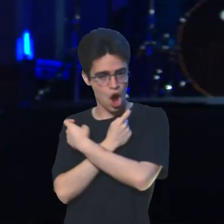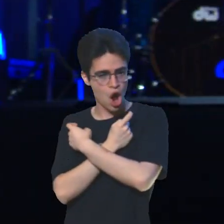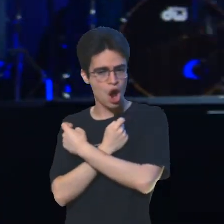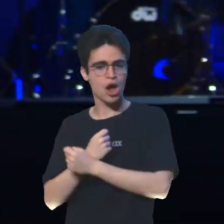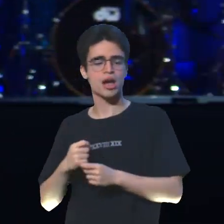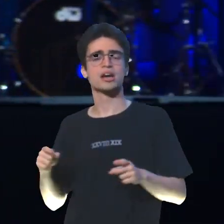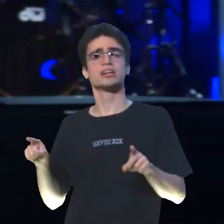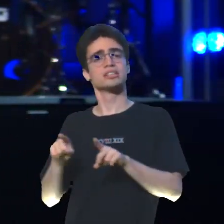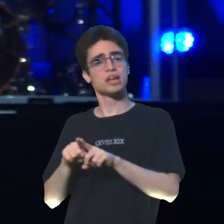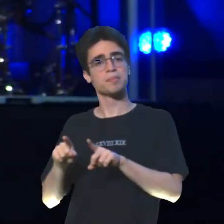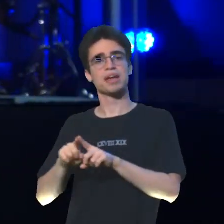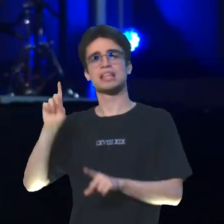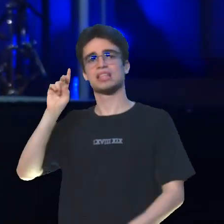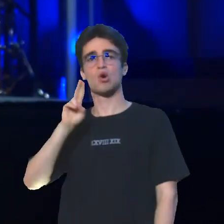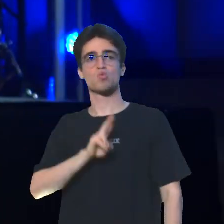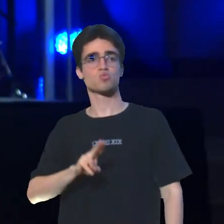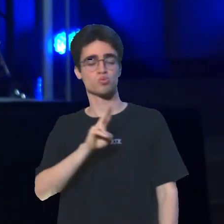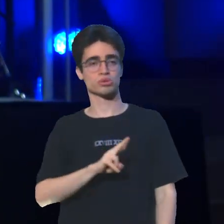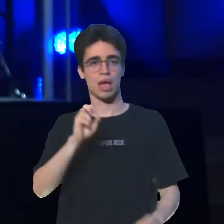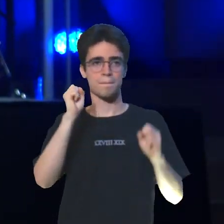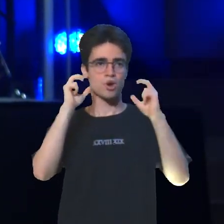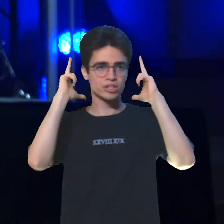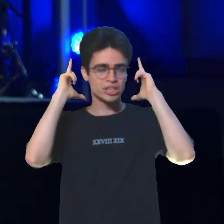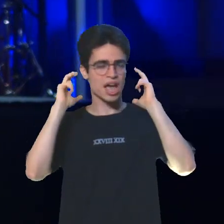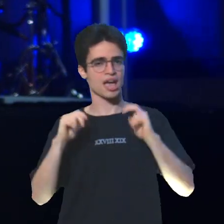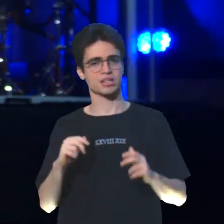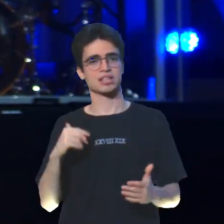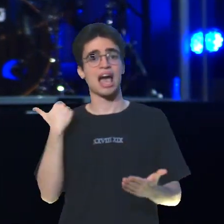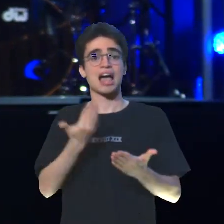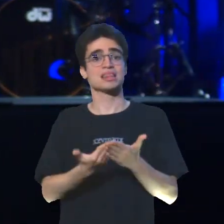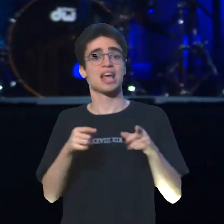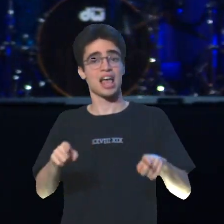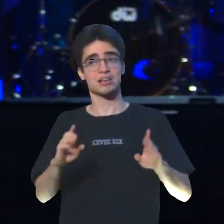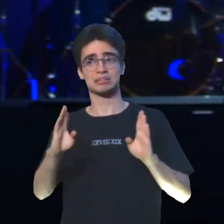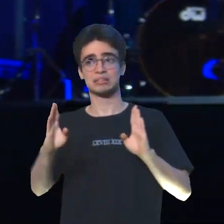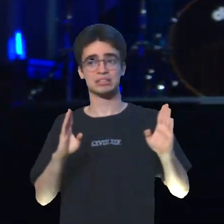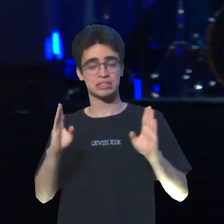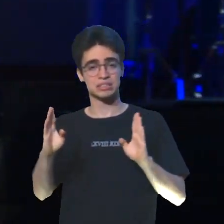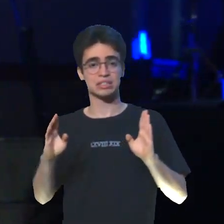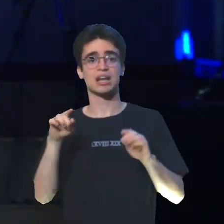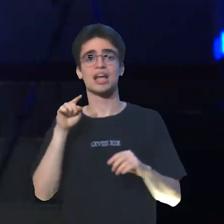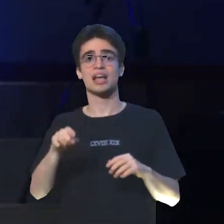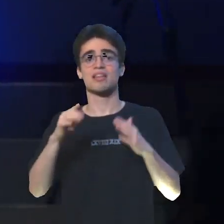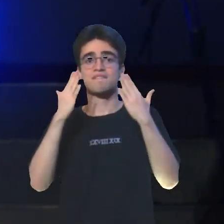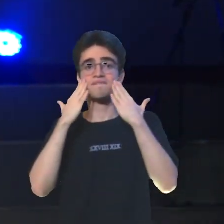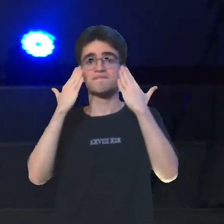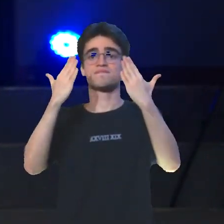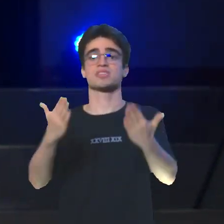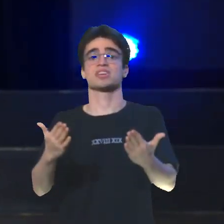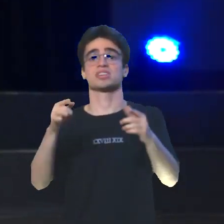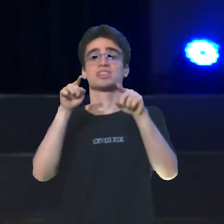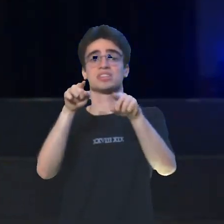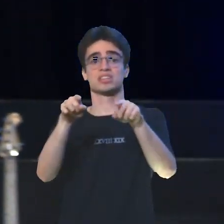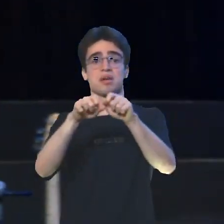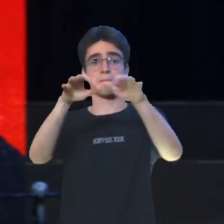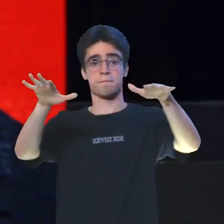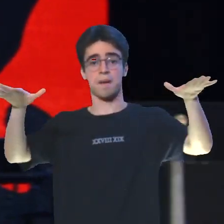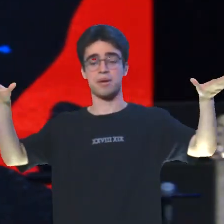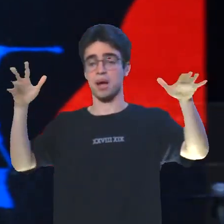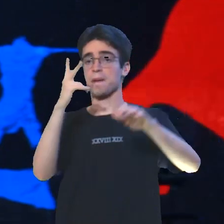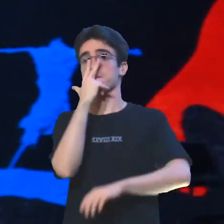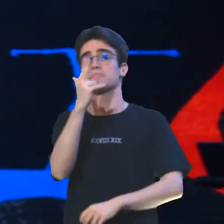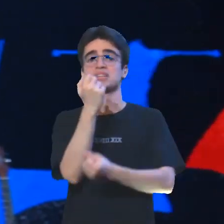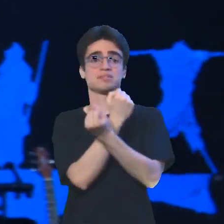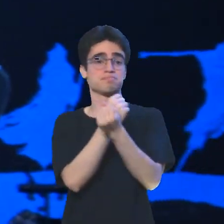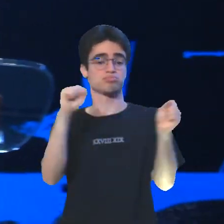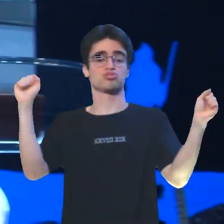estava sendo usado por Deus até aquele momento, onde ele viu o impossível acontecer na